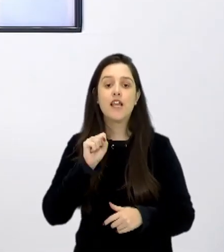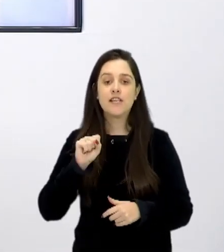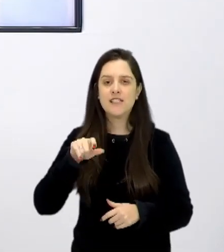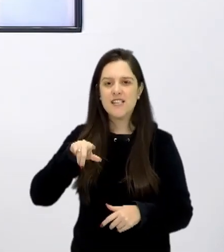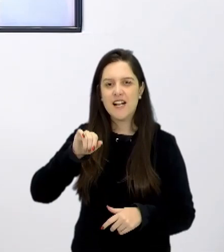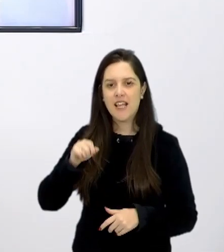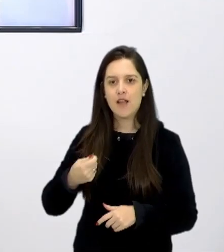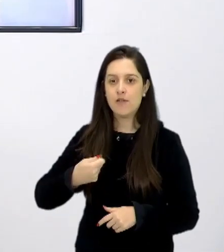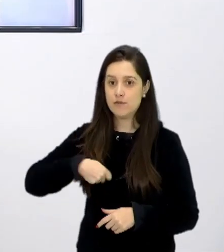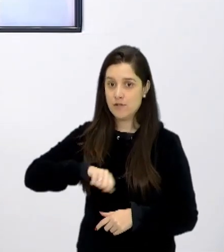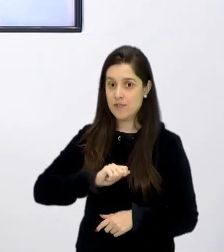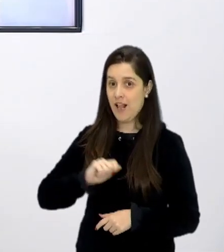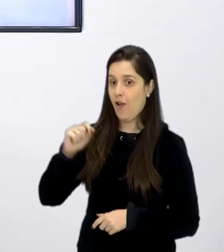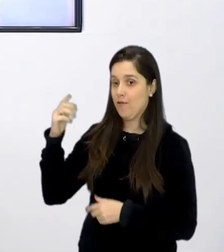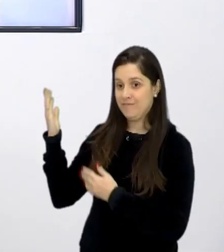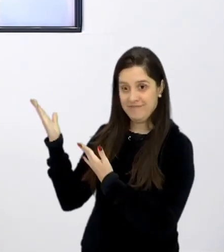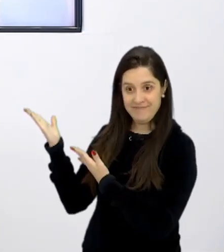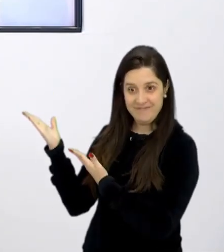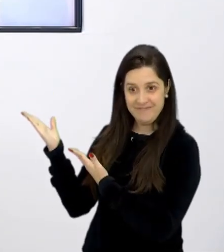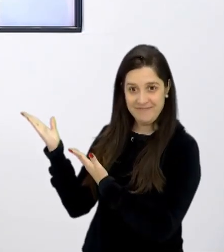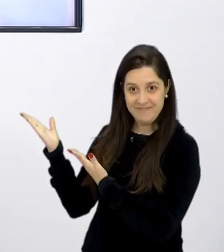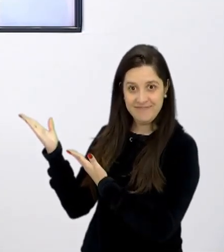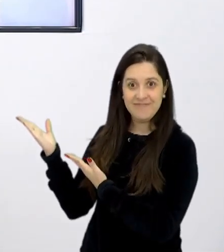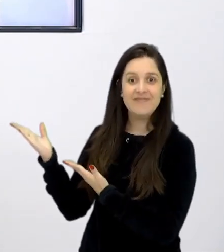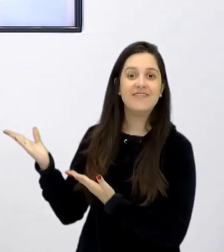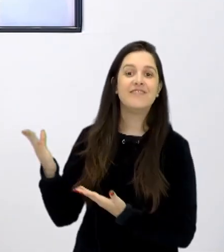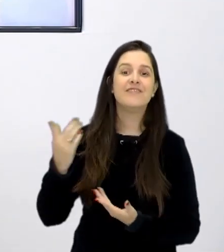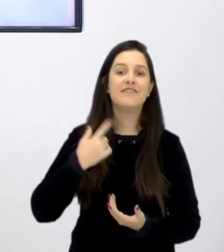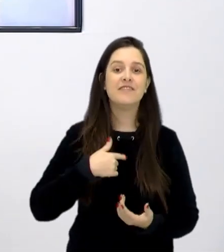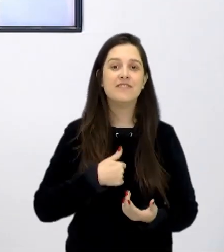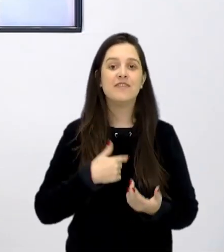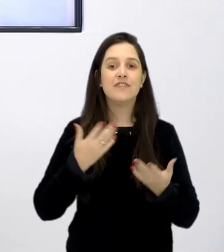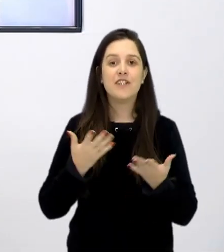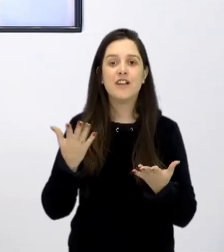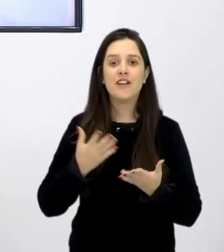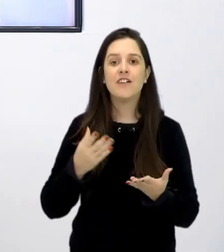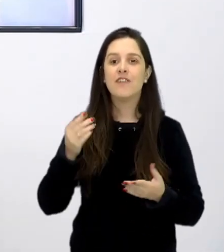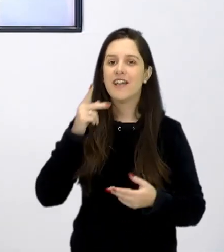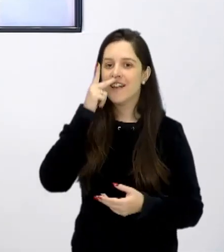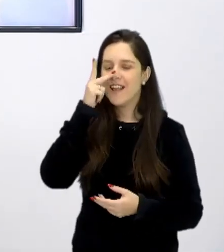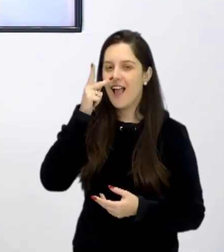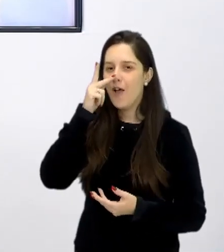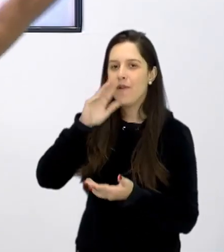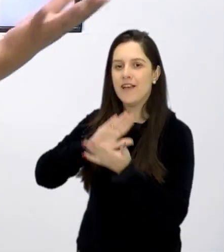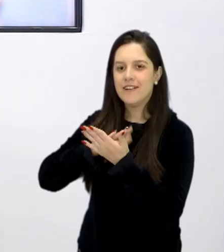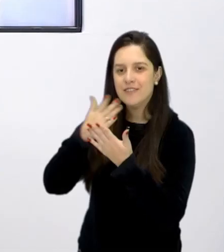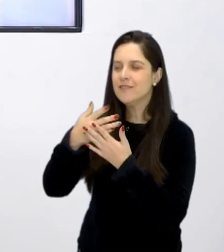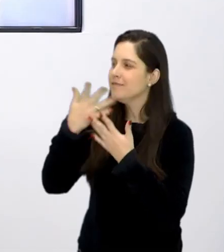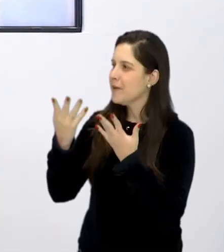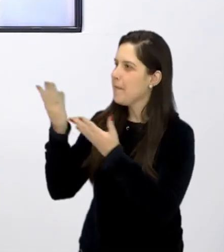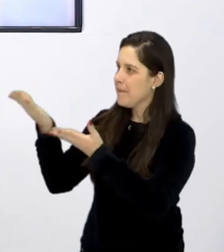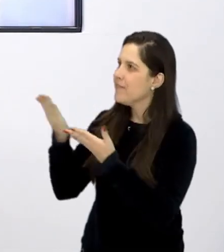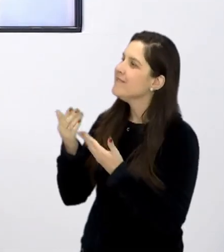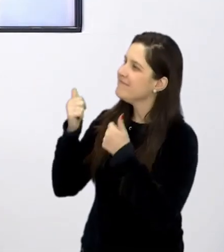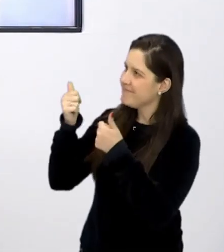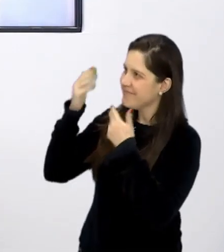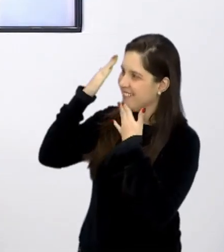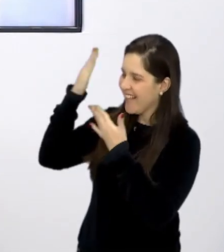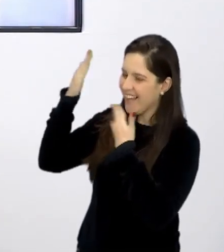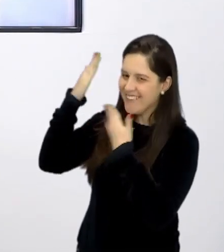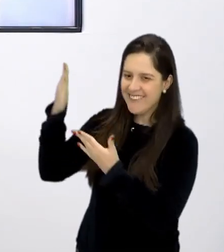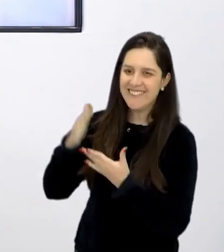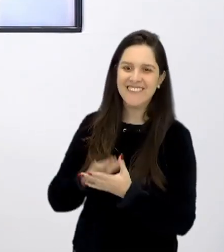Félix, este aqui é o meu sinal e nós temos aí como intérprete hoje a Cauene. Sejam bem-vindas aí, Cauene e todos